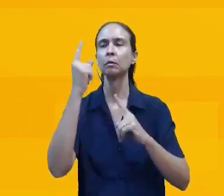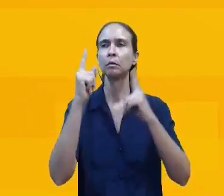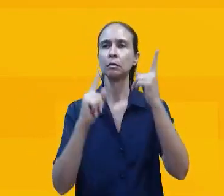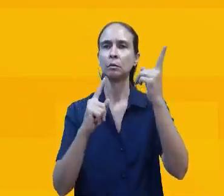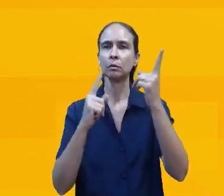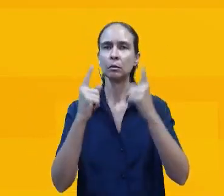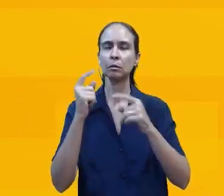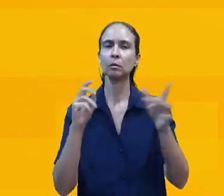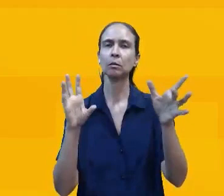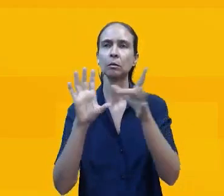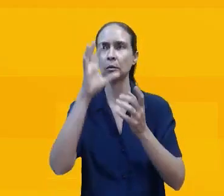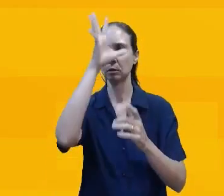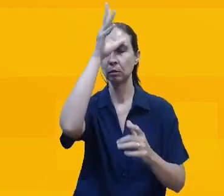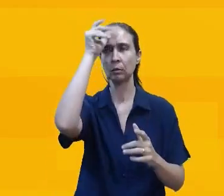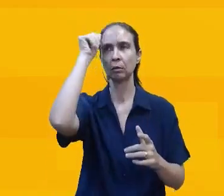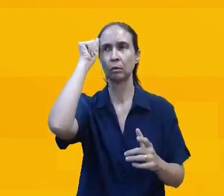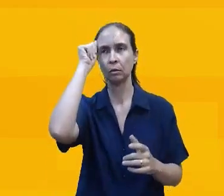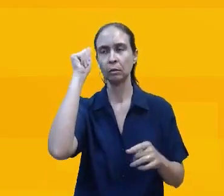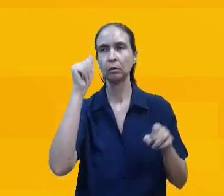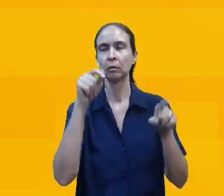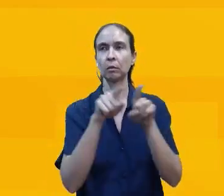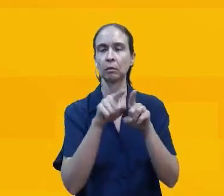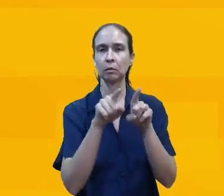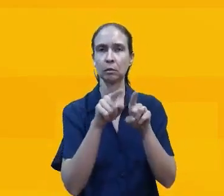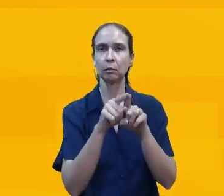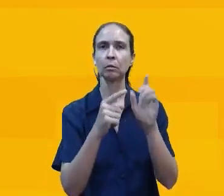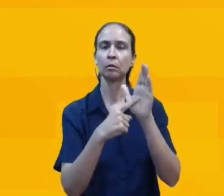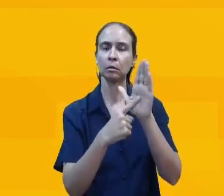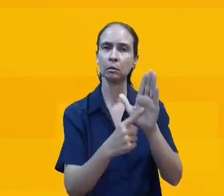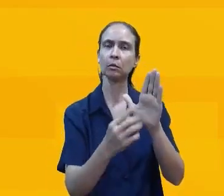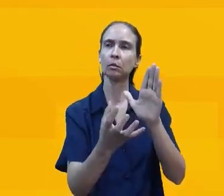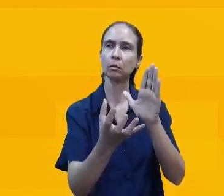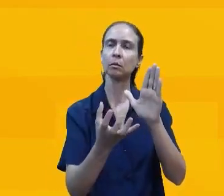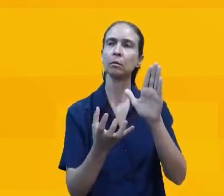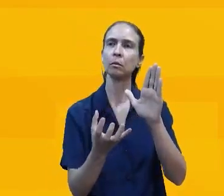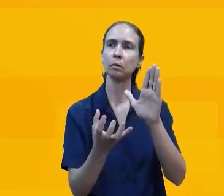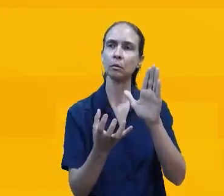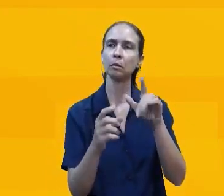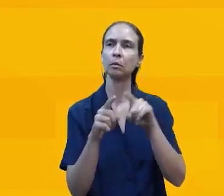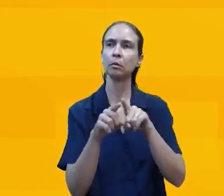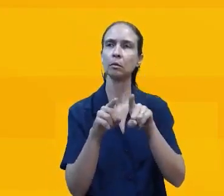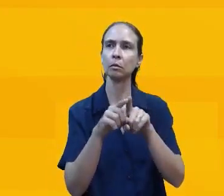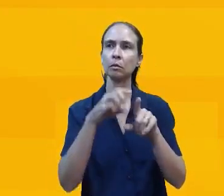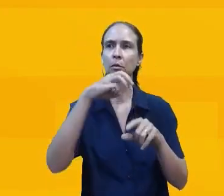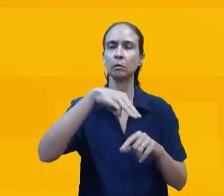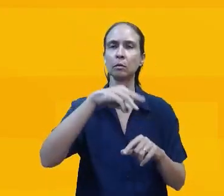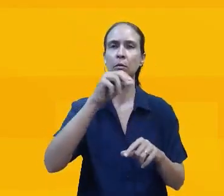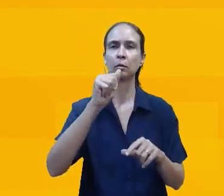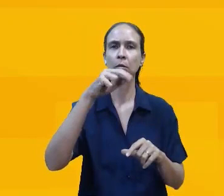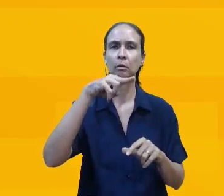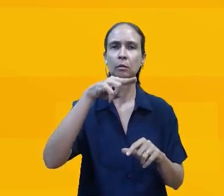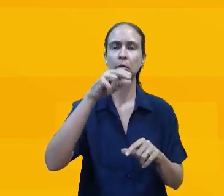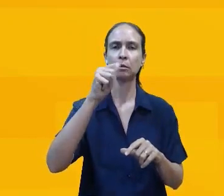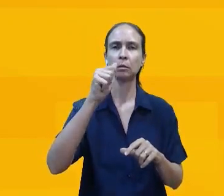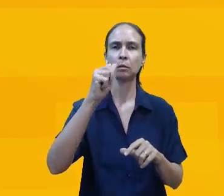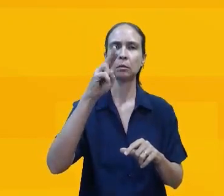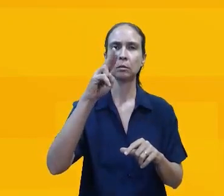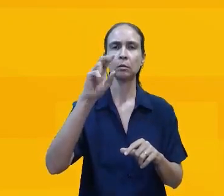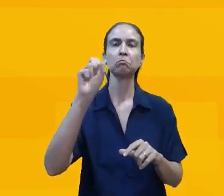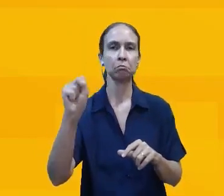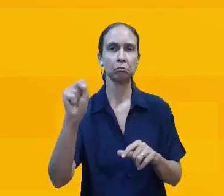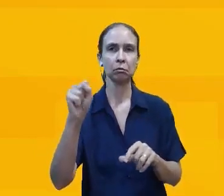produção direcionada mais para o Manaus, né, região produtora do Amazonas, mais direcionada para